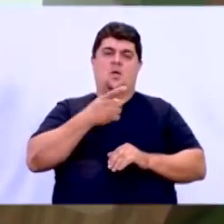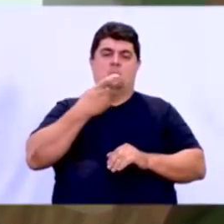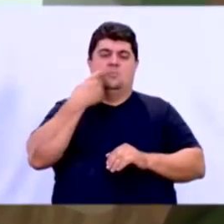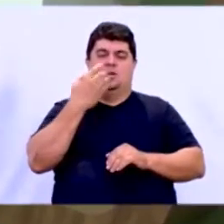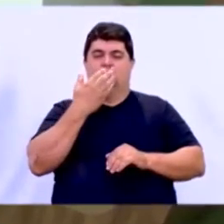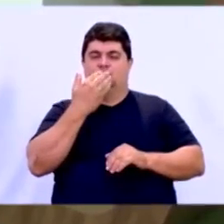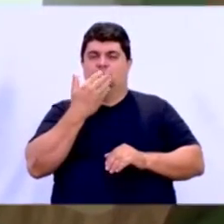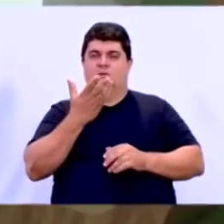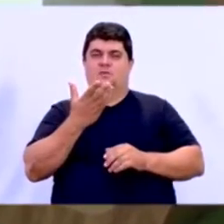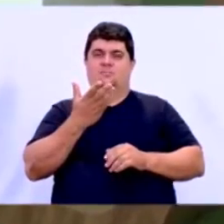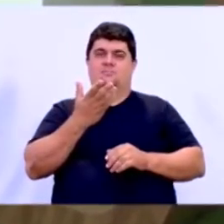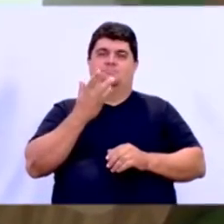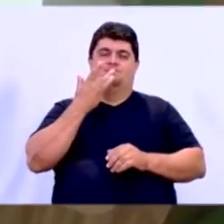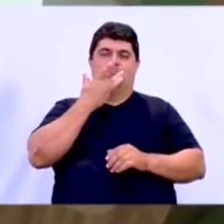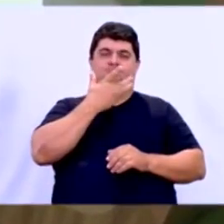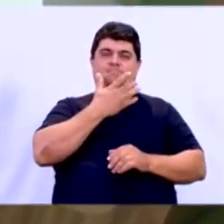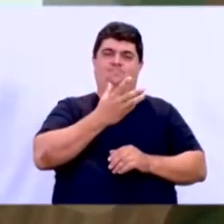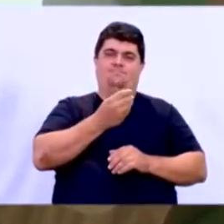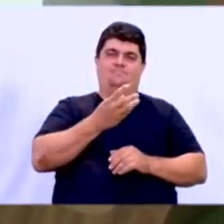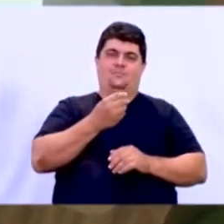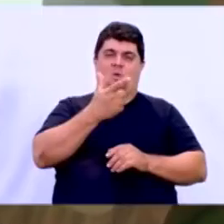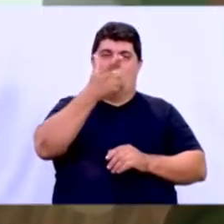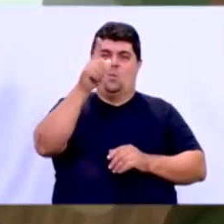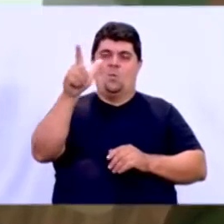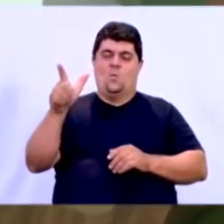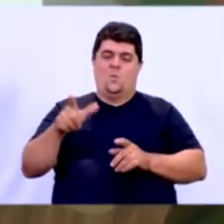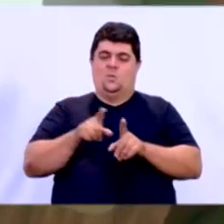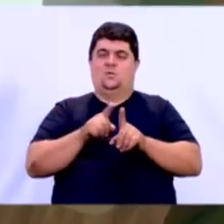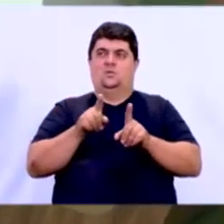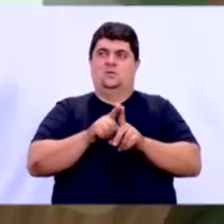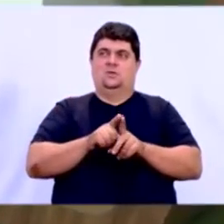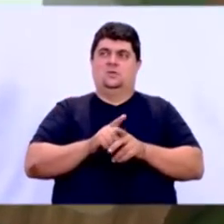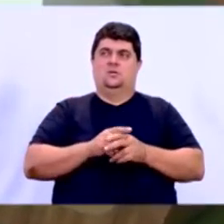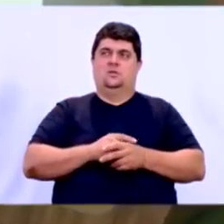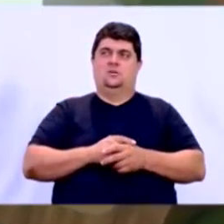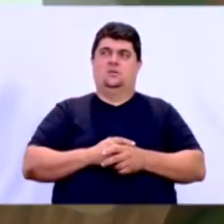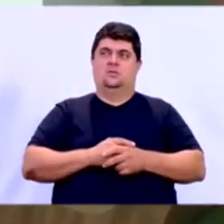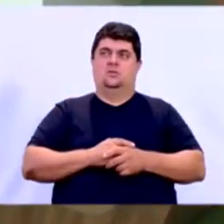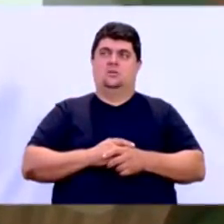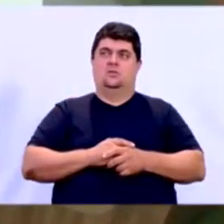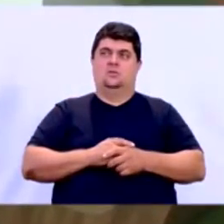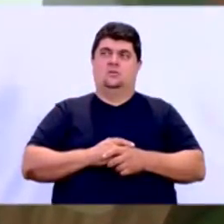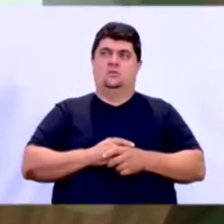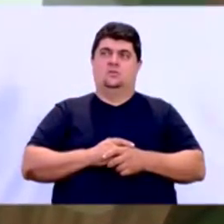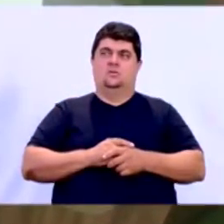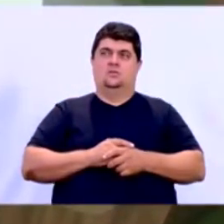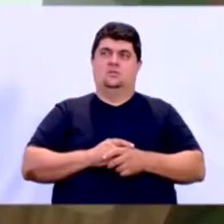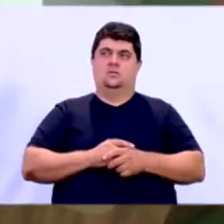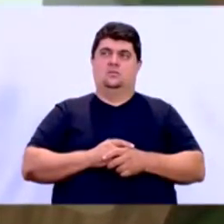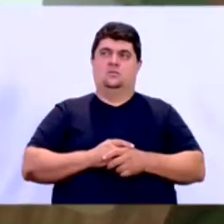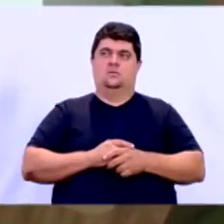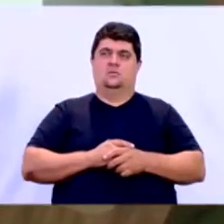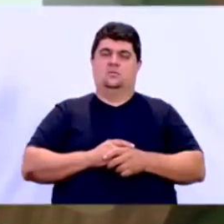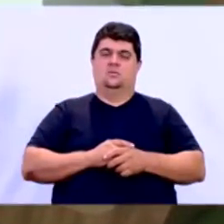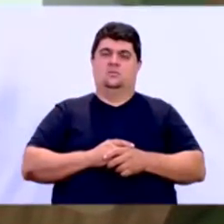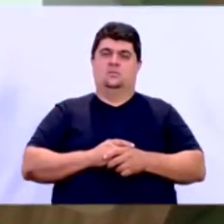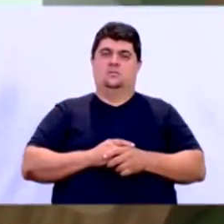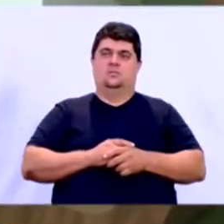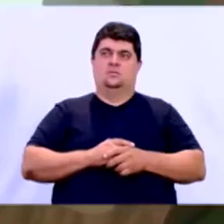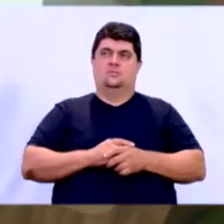ali. Muito bom. Além com outros pratos, né? Nem as margens do Madeira, é sobre o Madeira. Né? Sobre o Madeira.